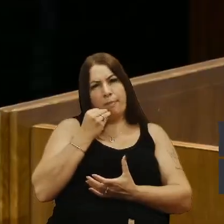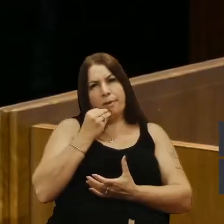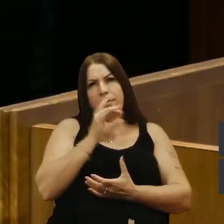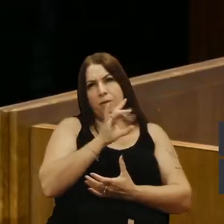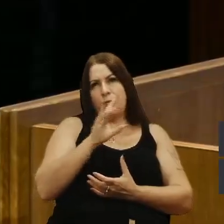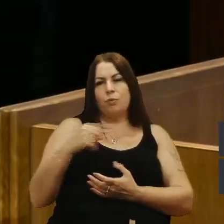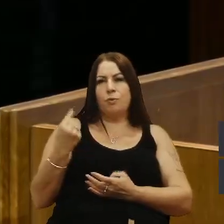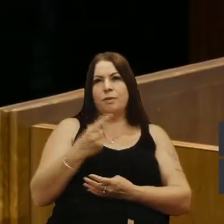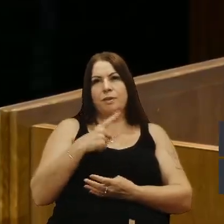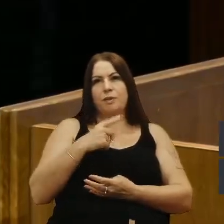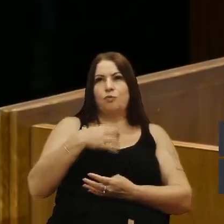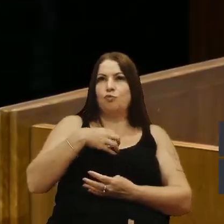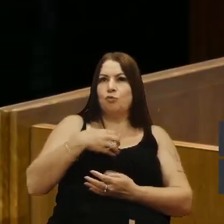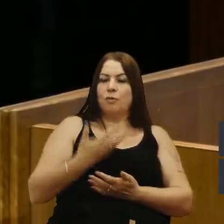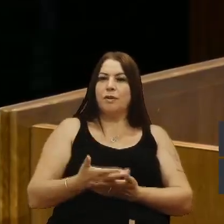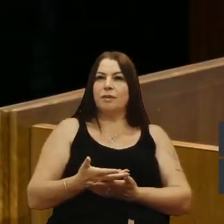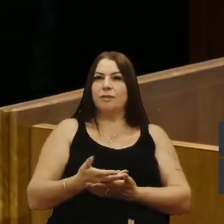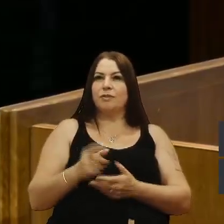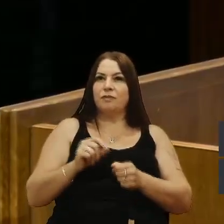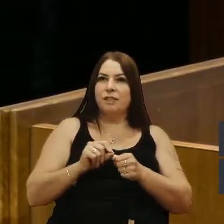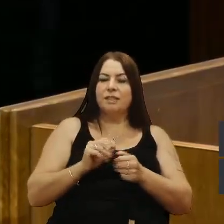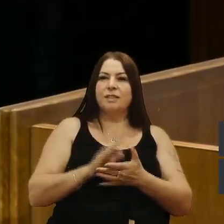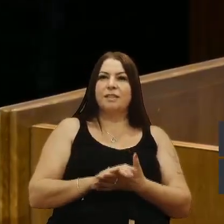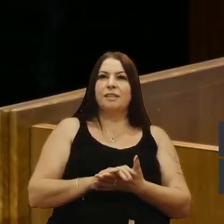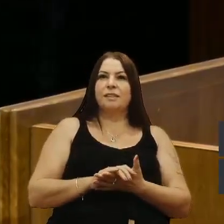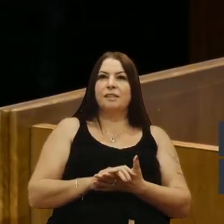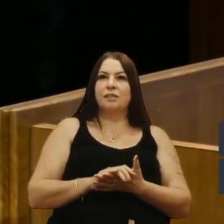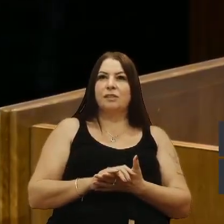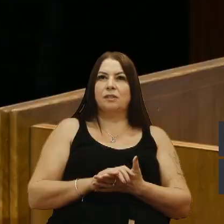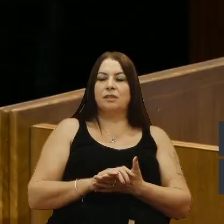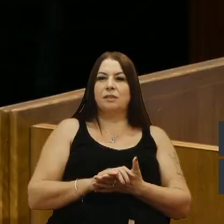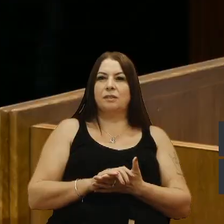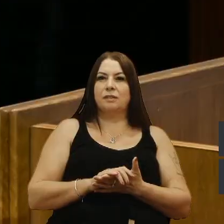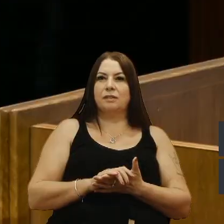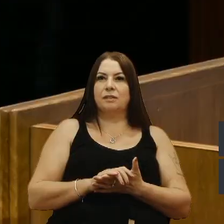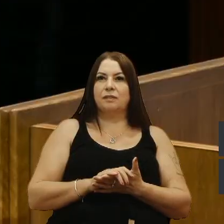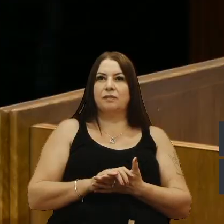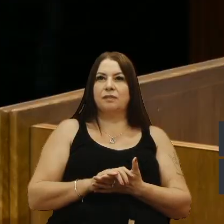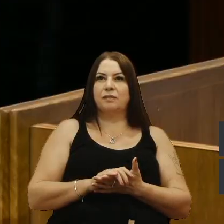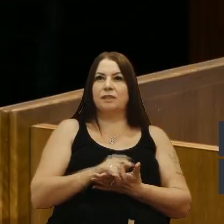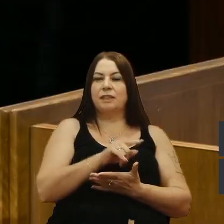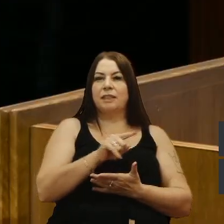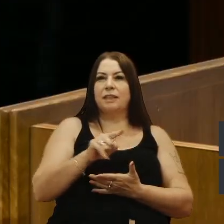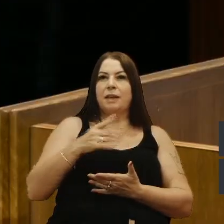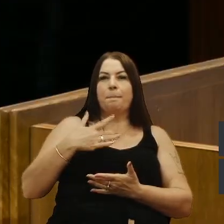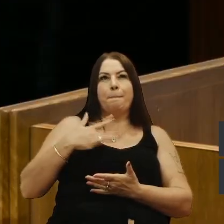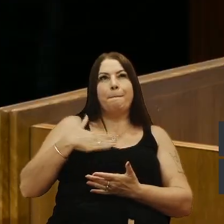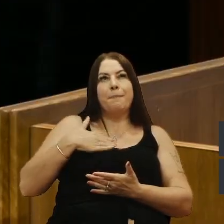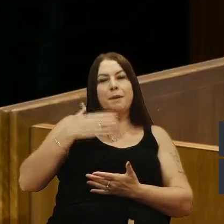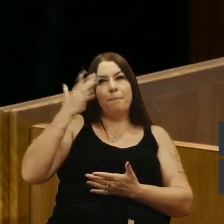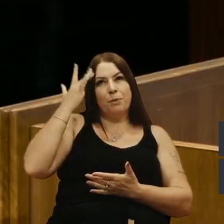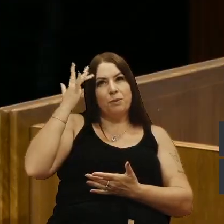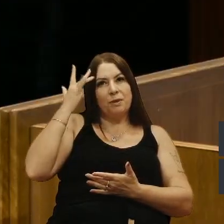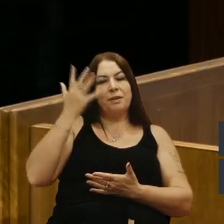um de nós tem o seu jeito de fazer a minha maturidade